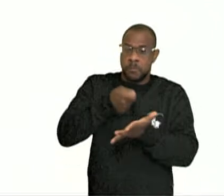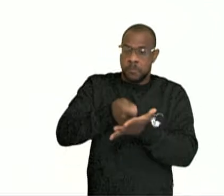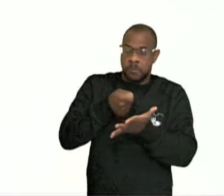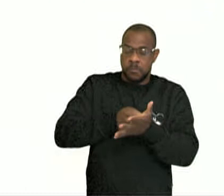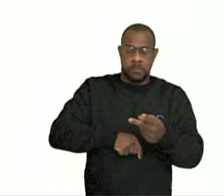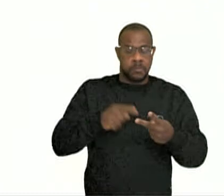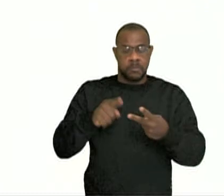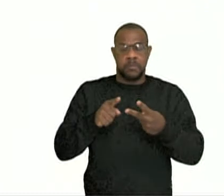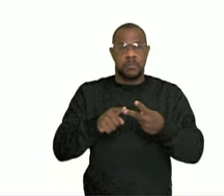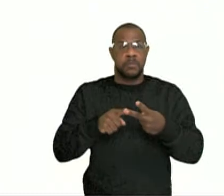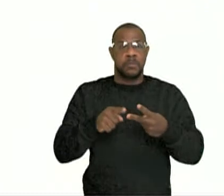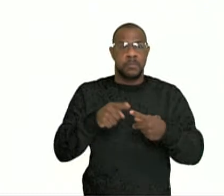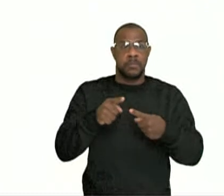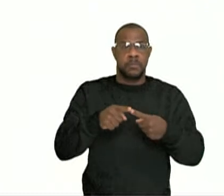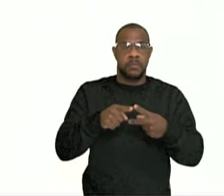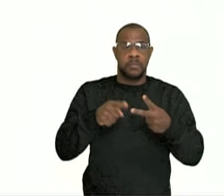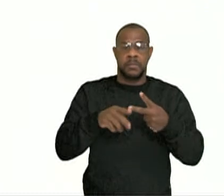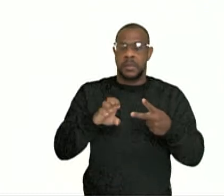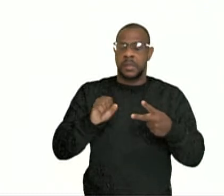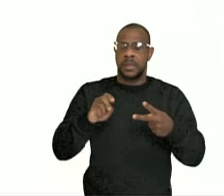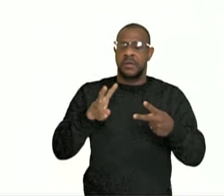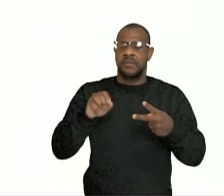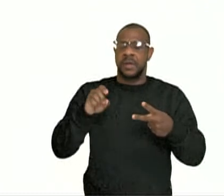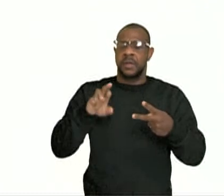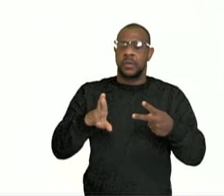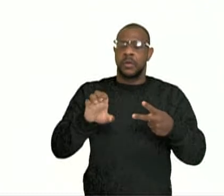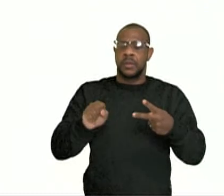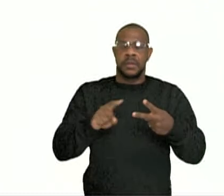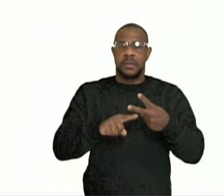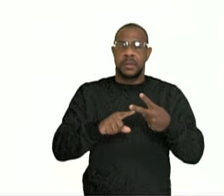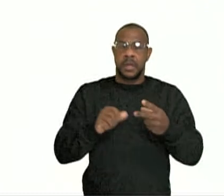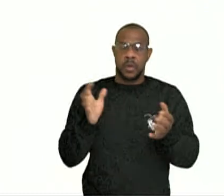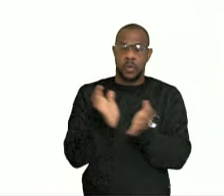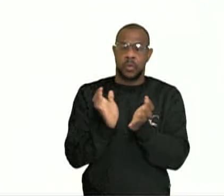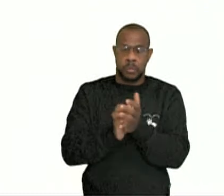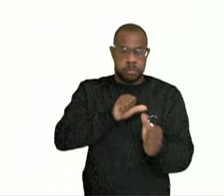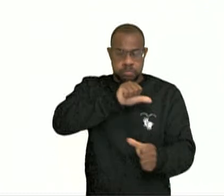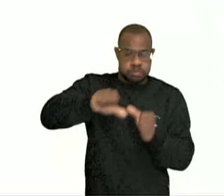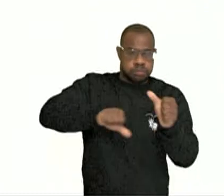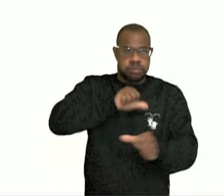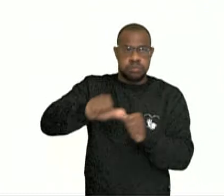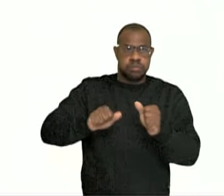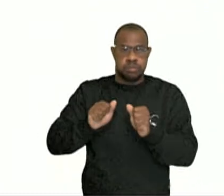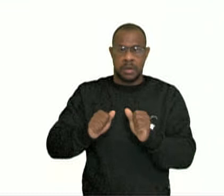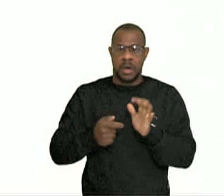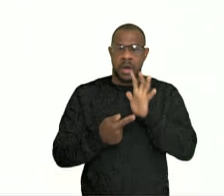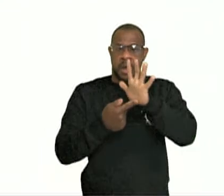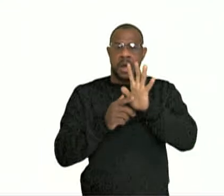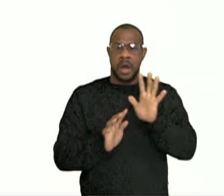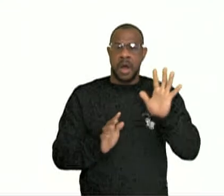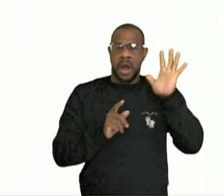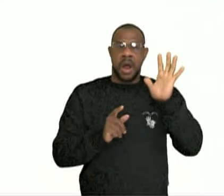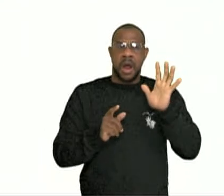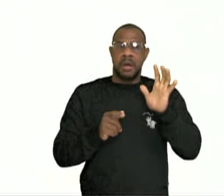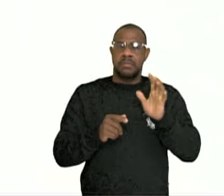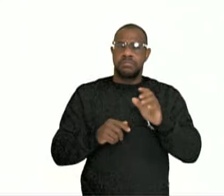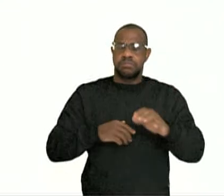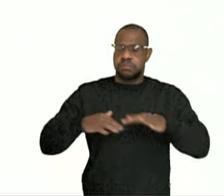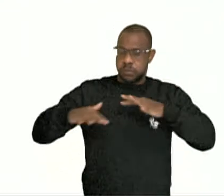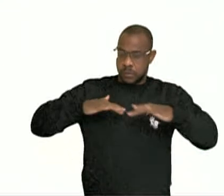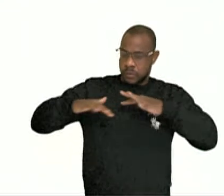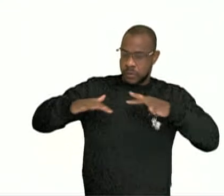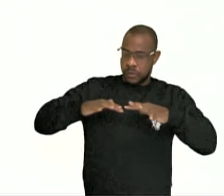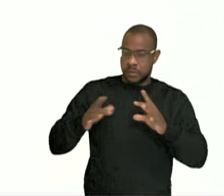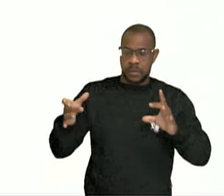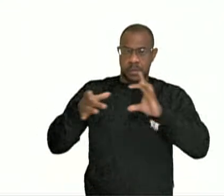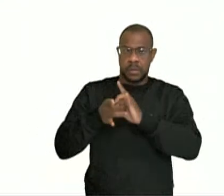radicais. Niveladores e escavadores eram grupos revolucionários protestantes ingleses associados ao